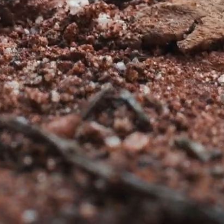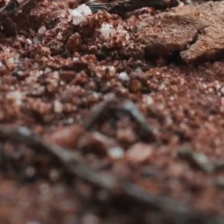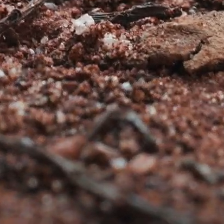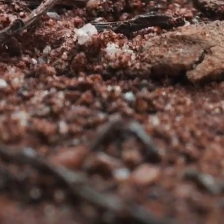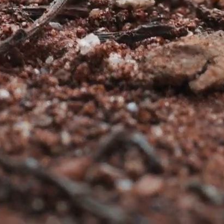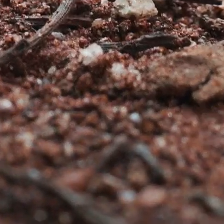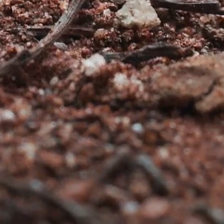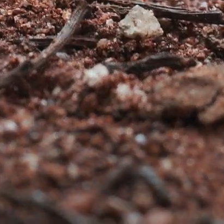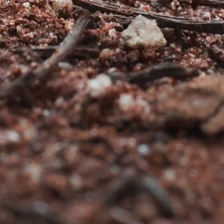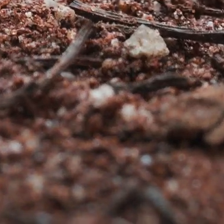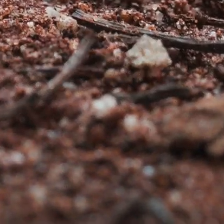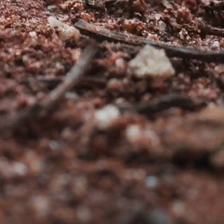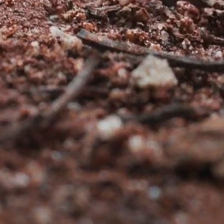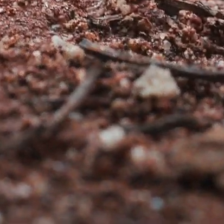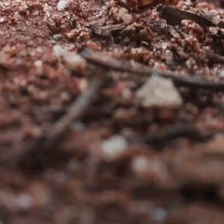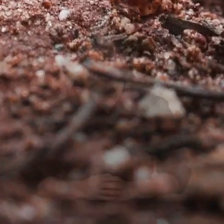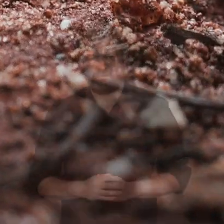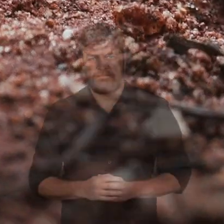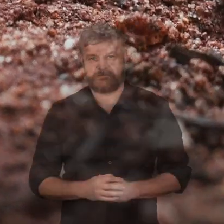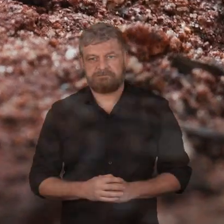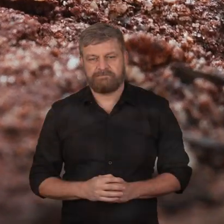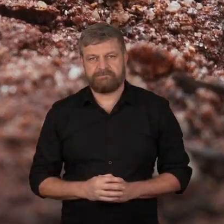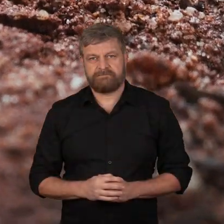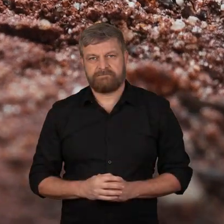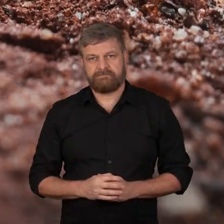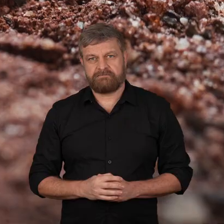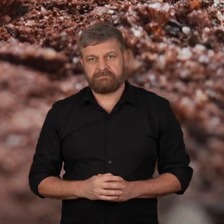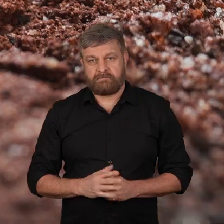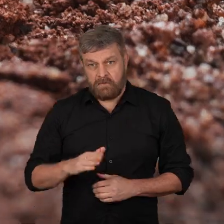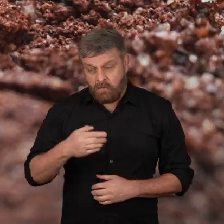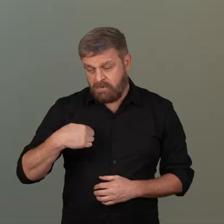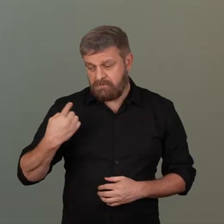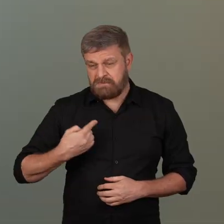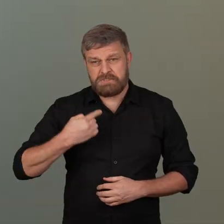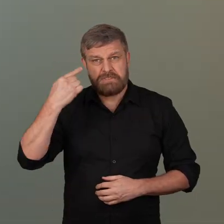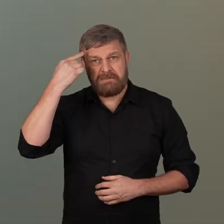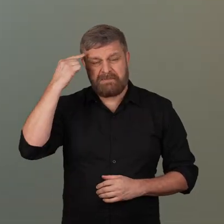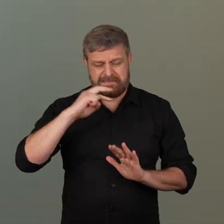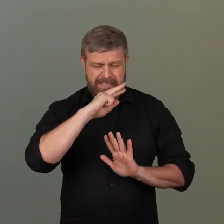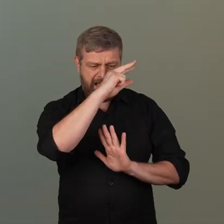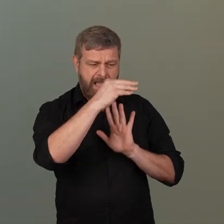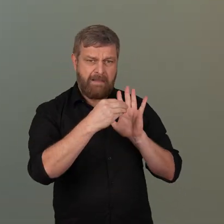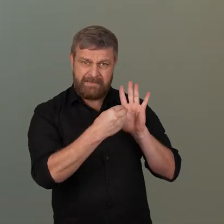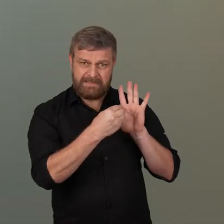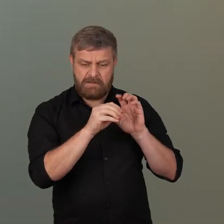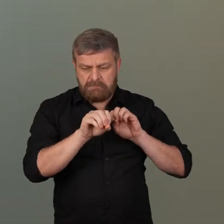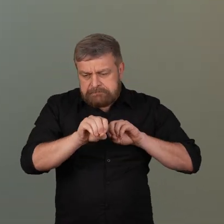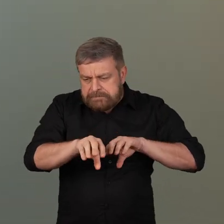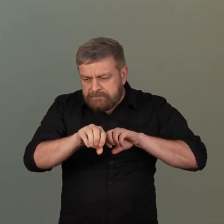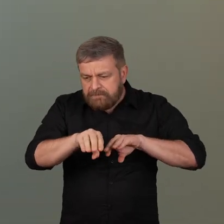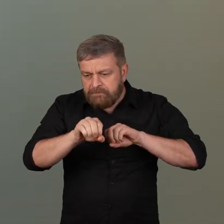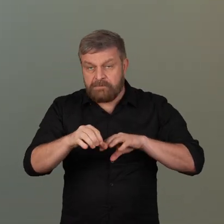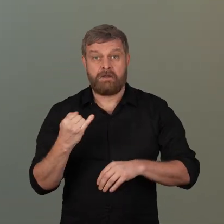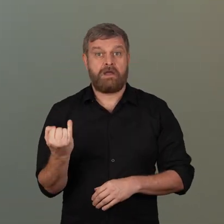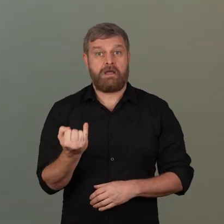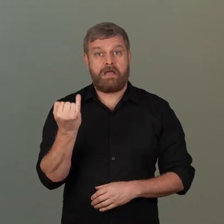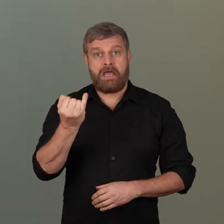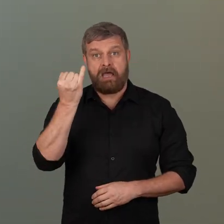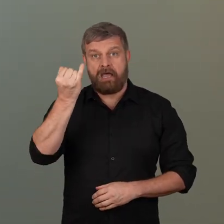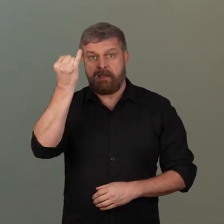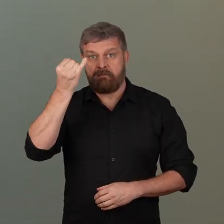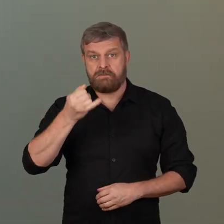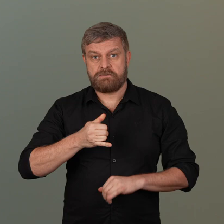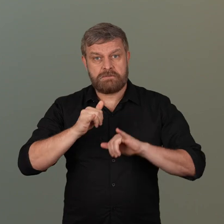cascas de árvores e gravetos. Quando a gente fala em educação ambiental, é importante a gente